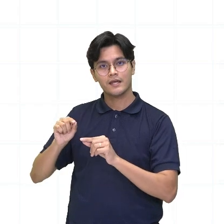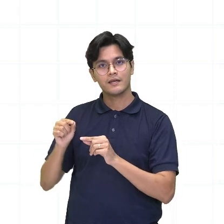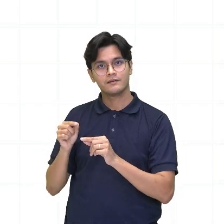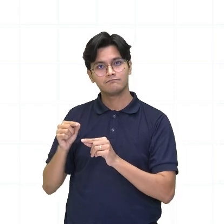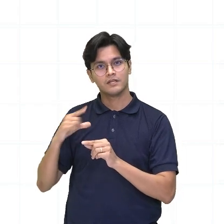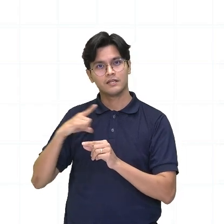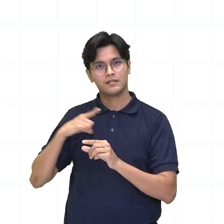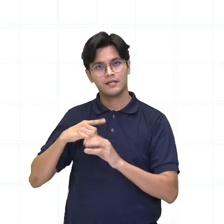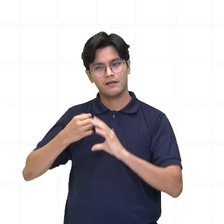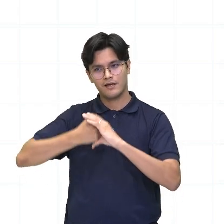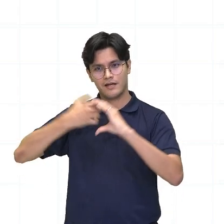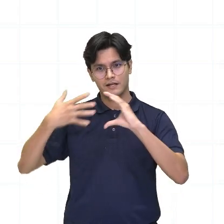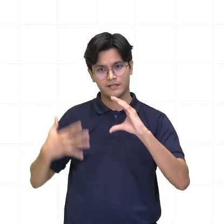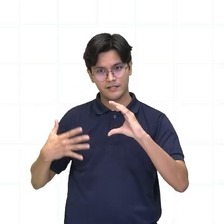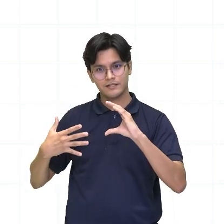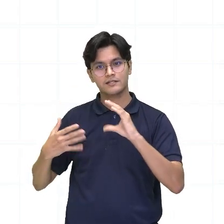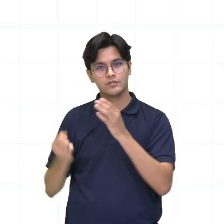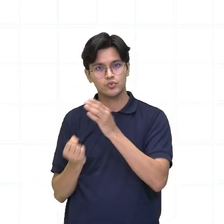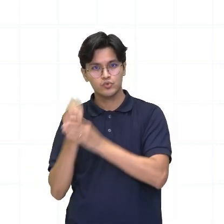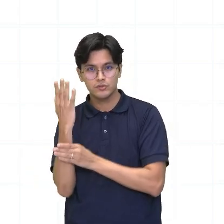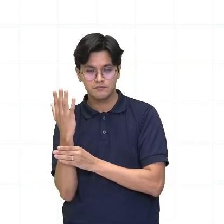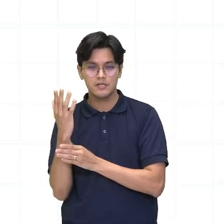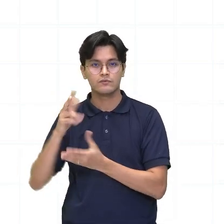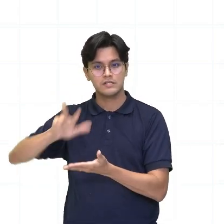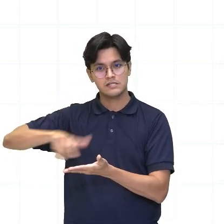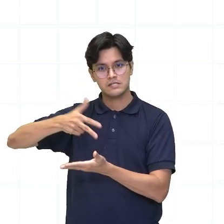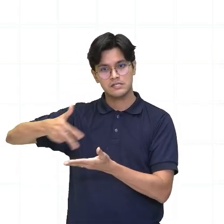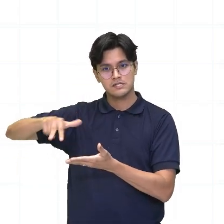austríacas, foi introduzida em Paris em